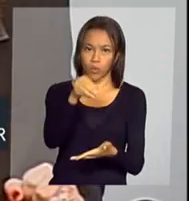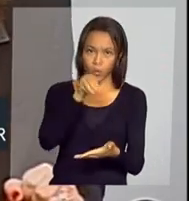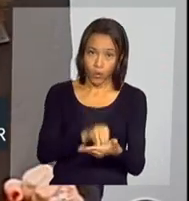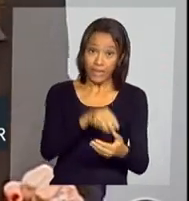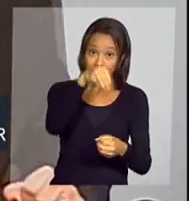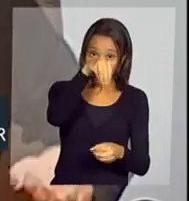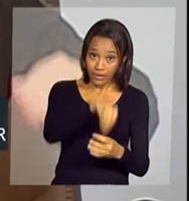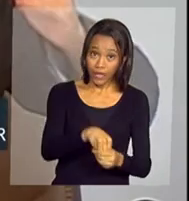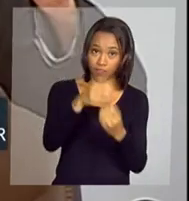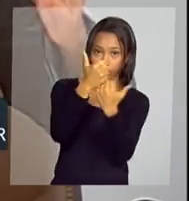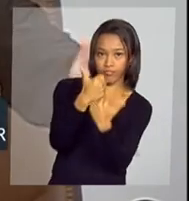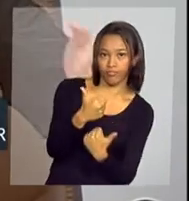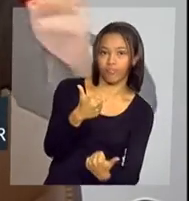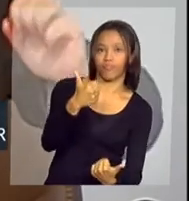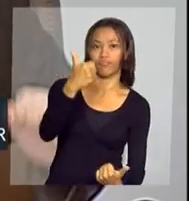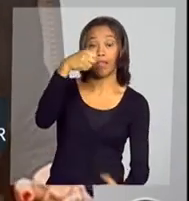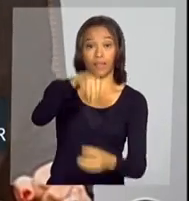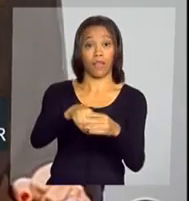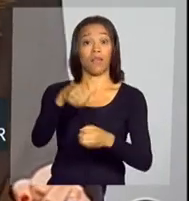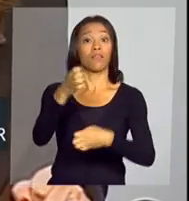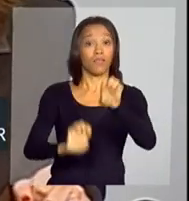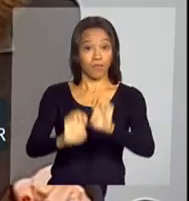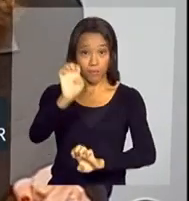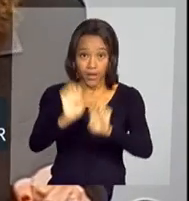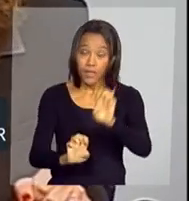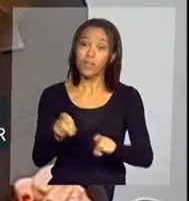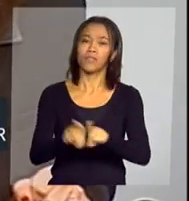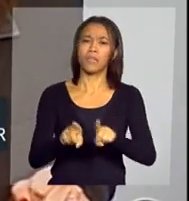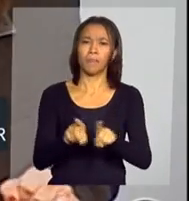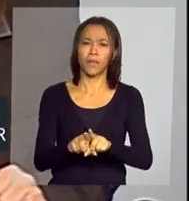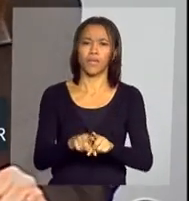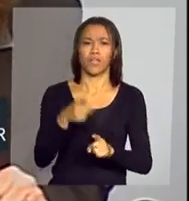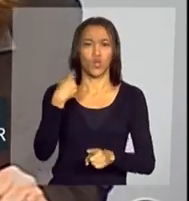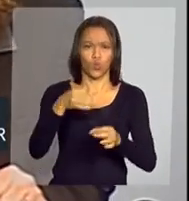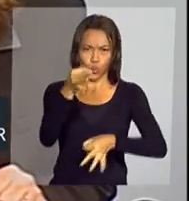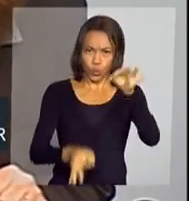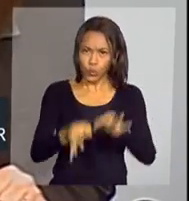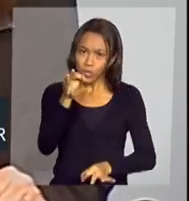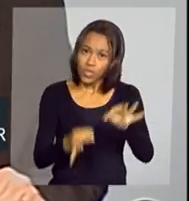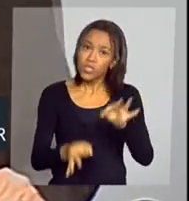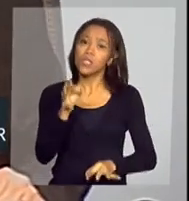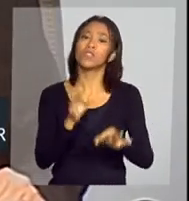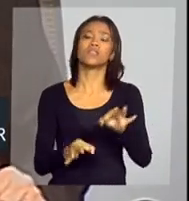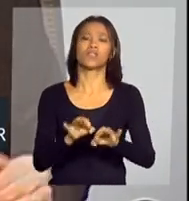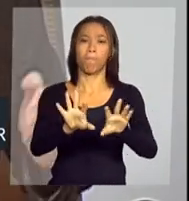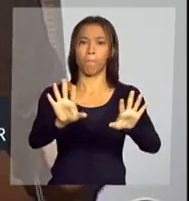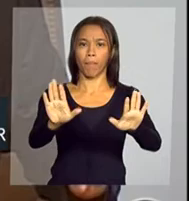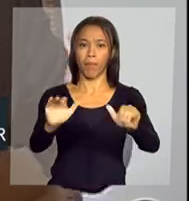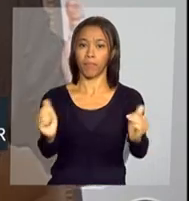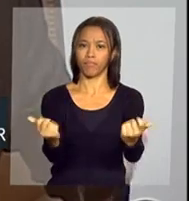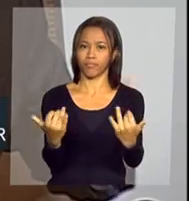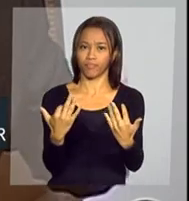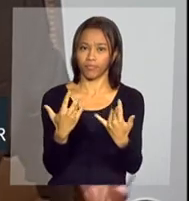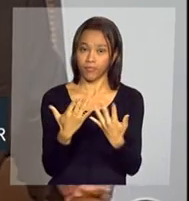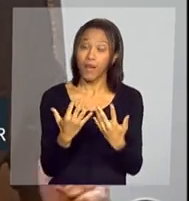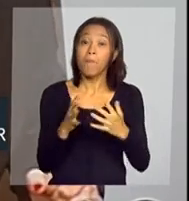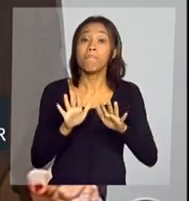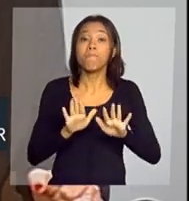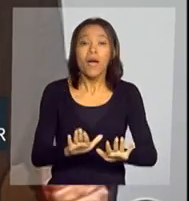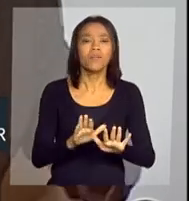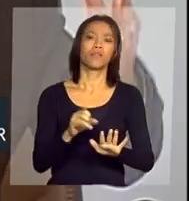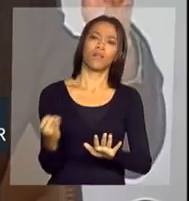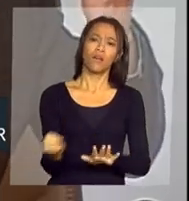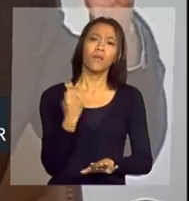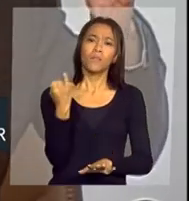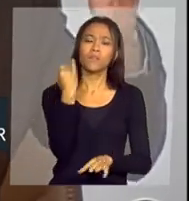processo administrativo as funções as ações judiciais ações coletivas mas é muito importante